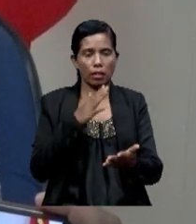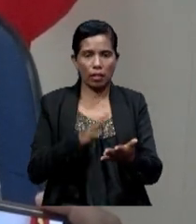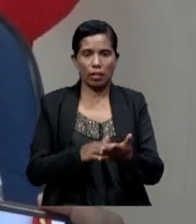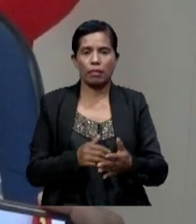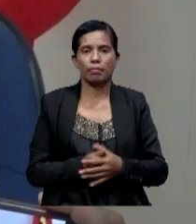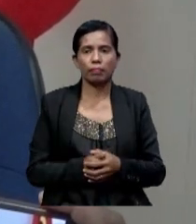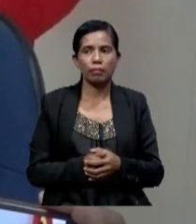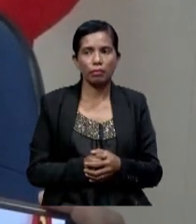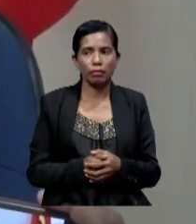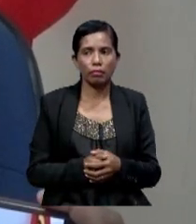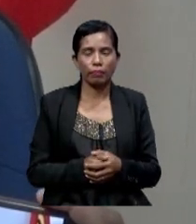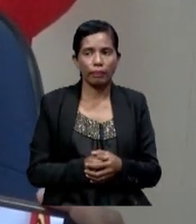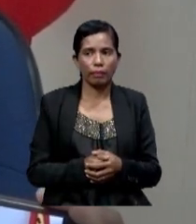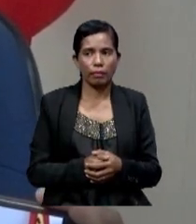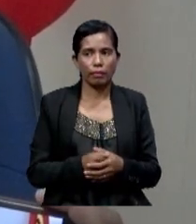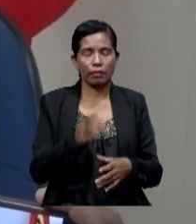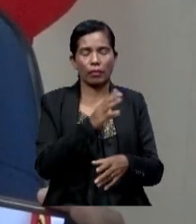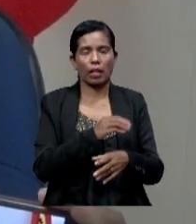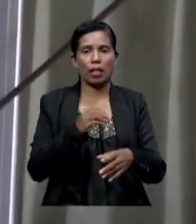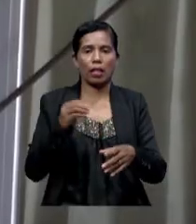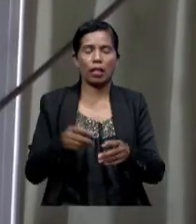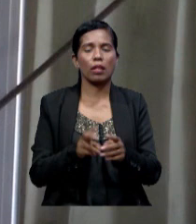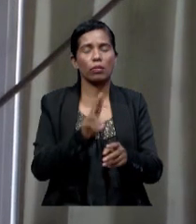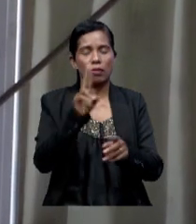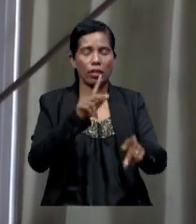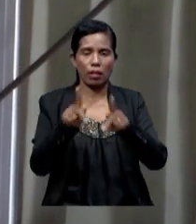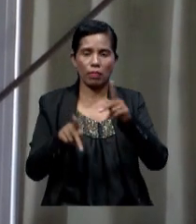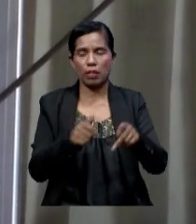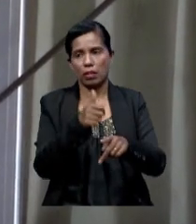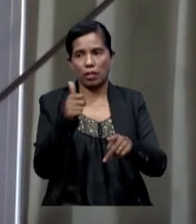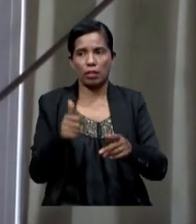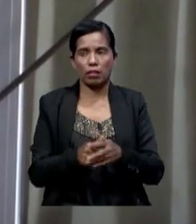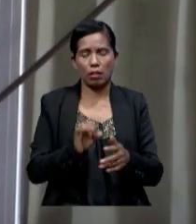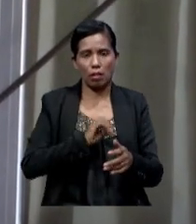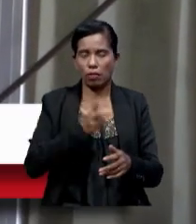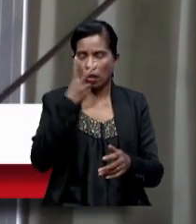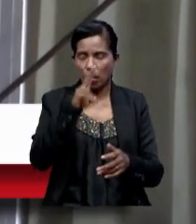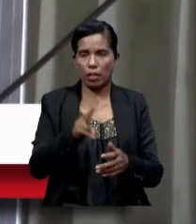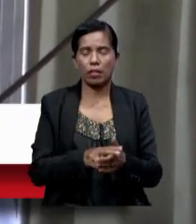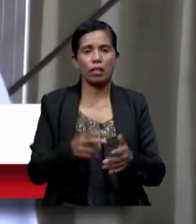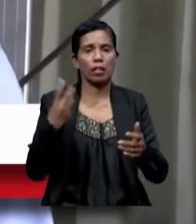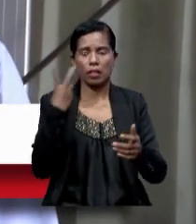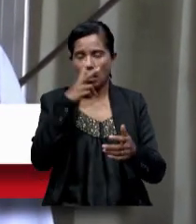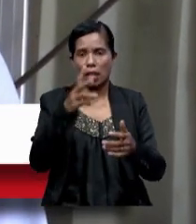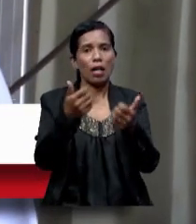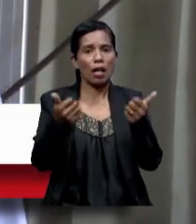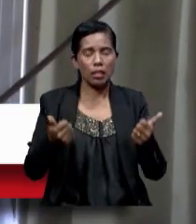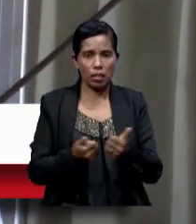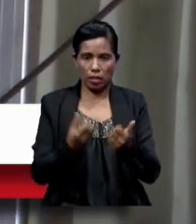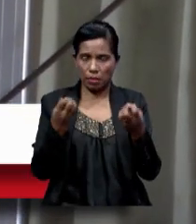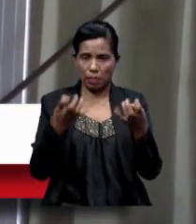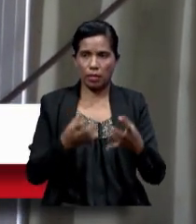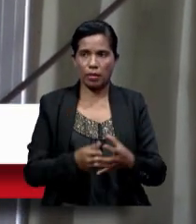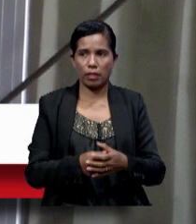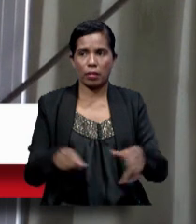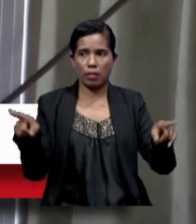diangkat kesempatan dalam kesempitan. Lamenta tetapi susah nih hari kata kita di agensi barak nih beke